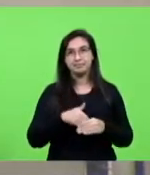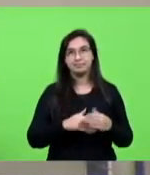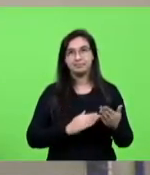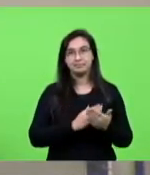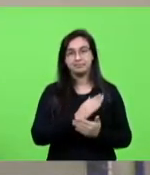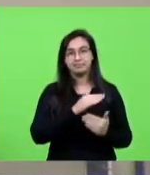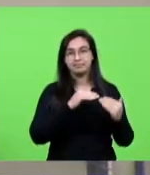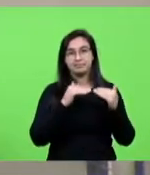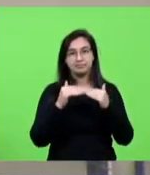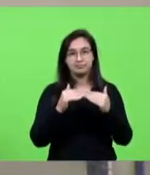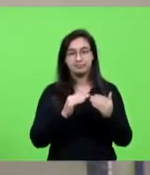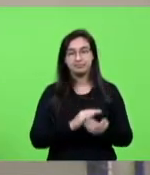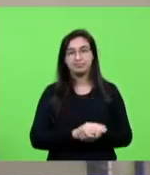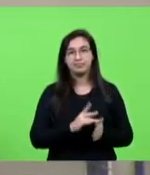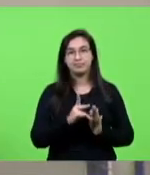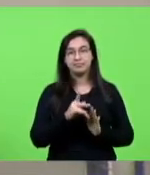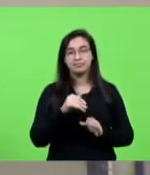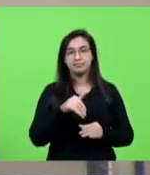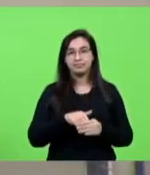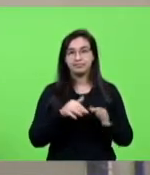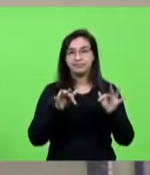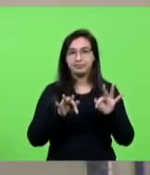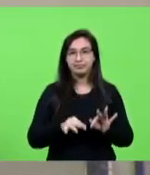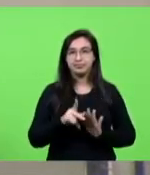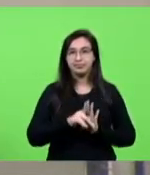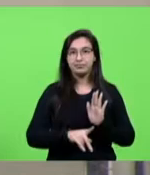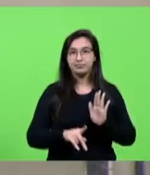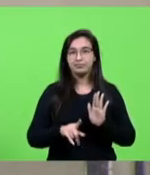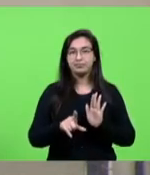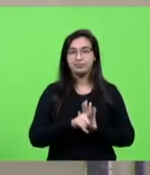Aprovado por unanimidade. Votação da redação final do projeto de lei